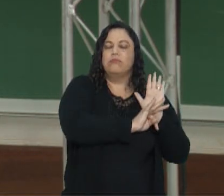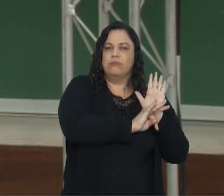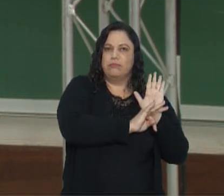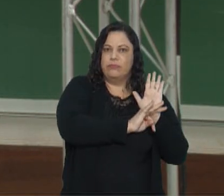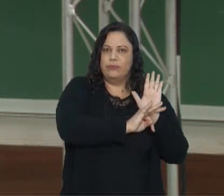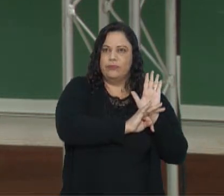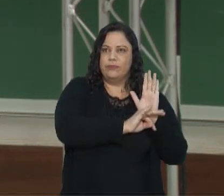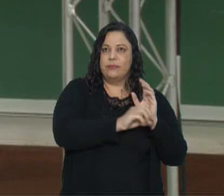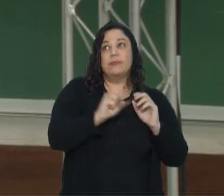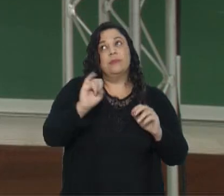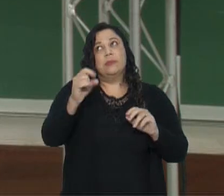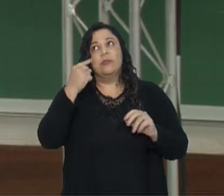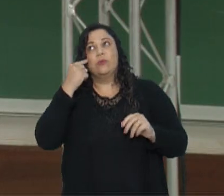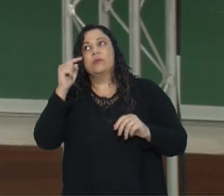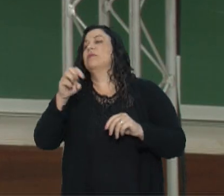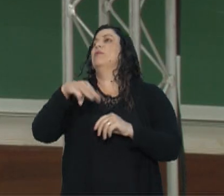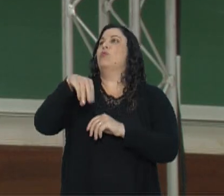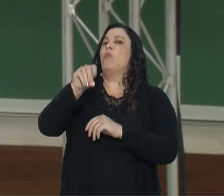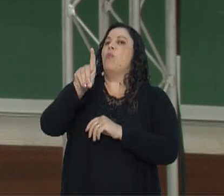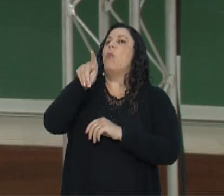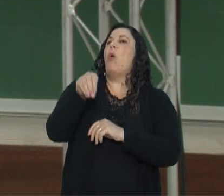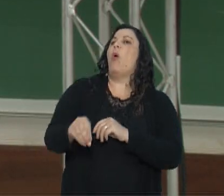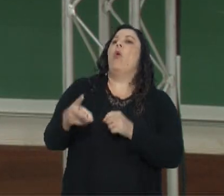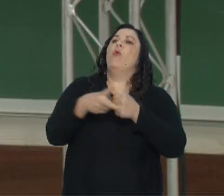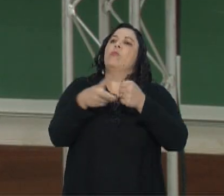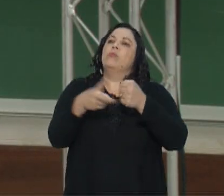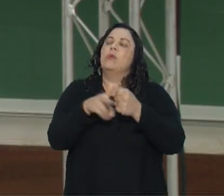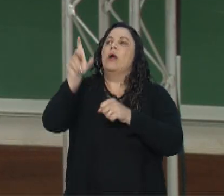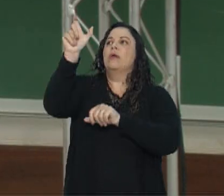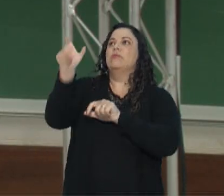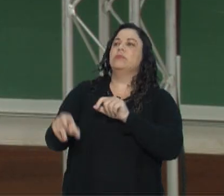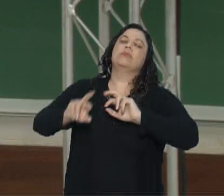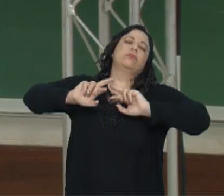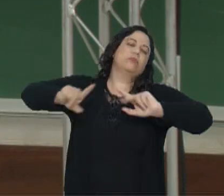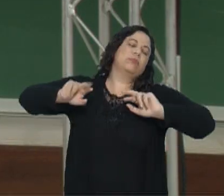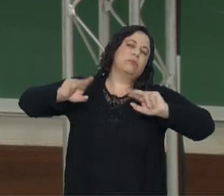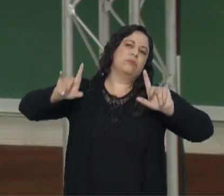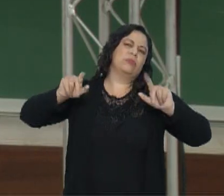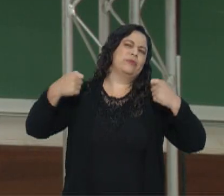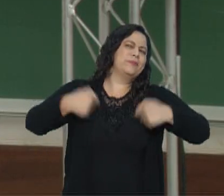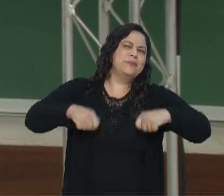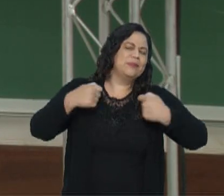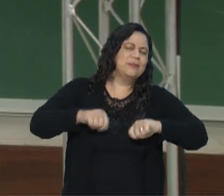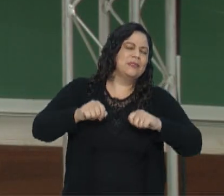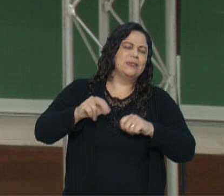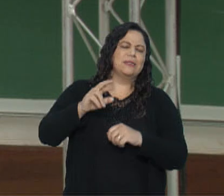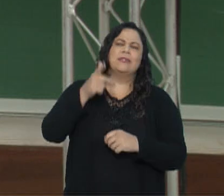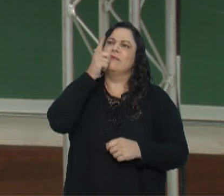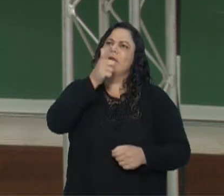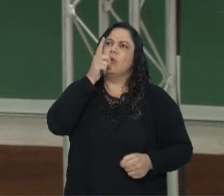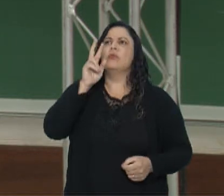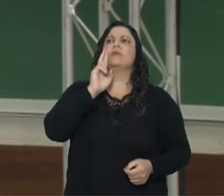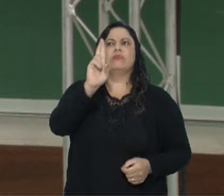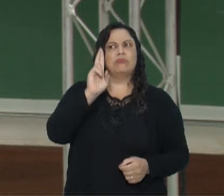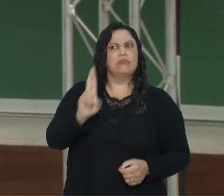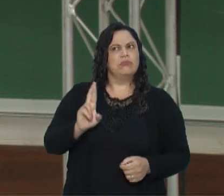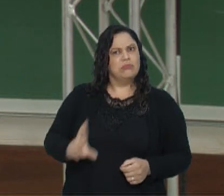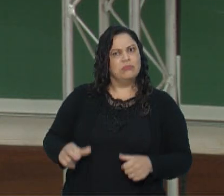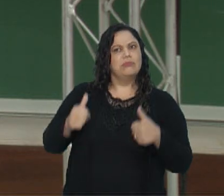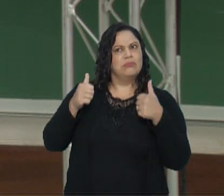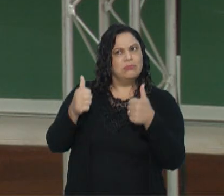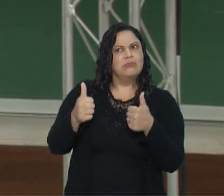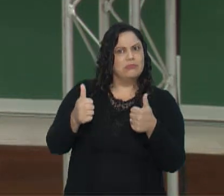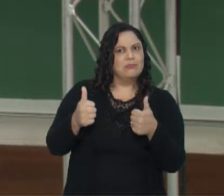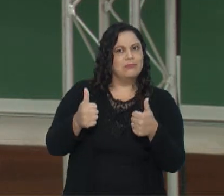buscar modos, verbos, pessoa, tudo que é preciso, você vai conseguir chegar à resposta ali,